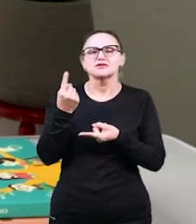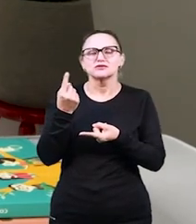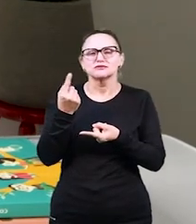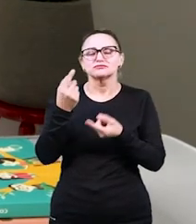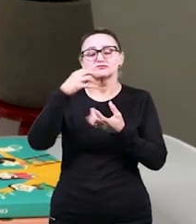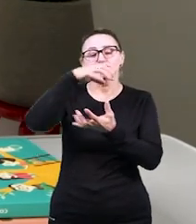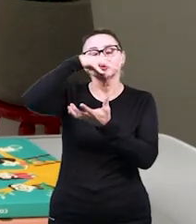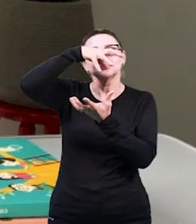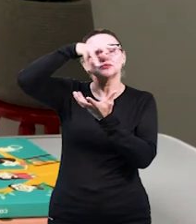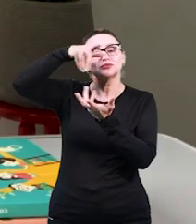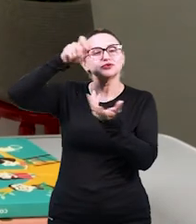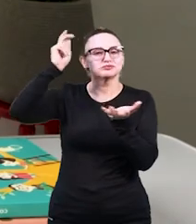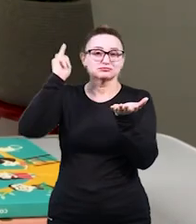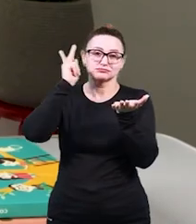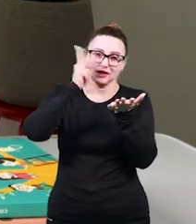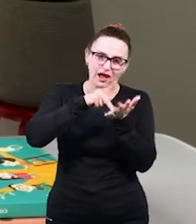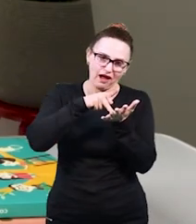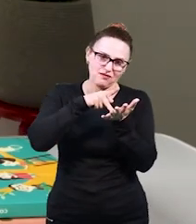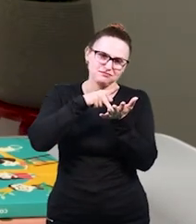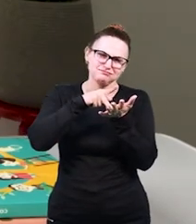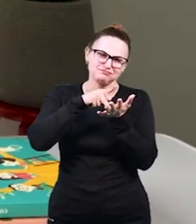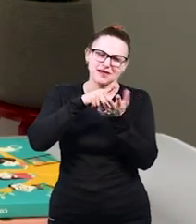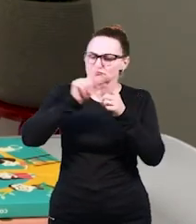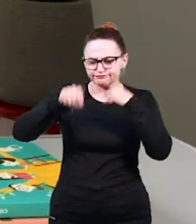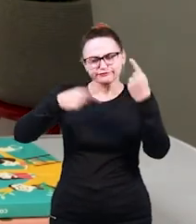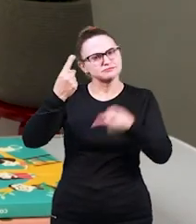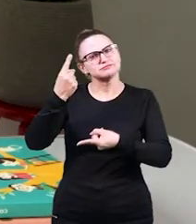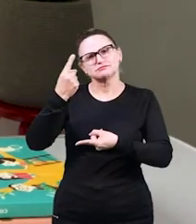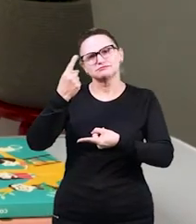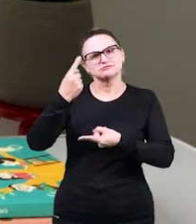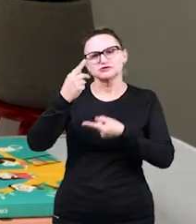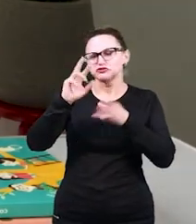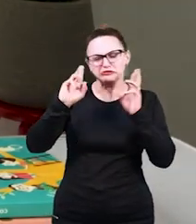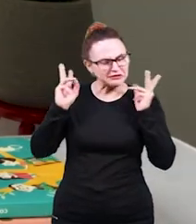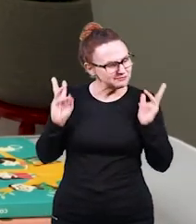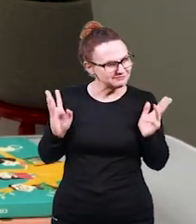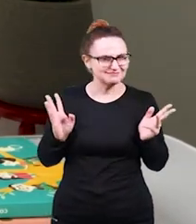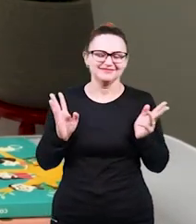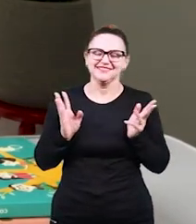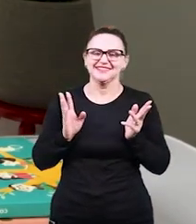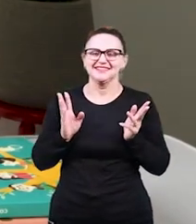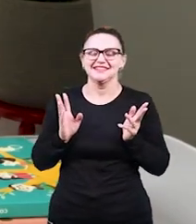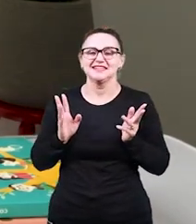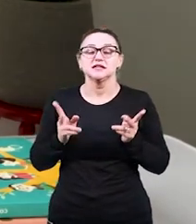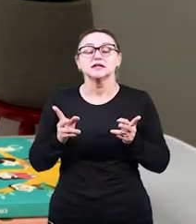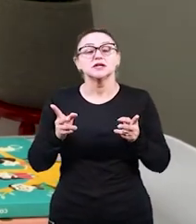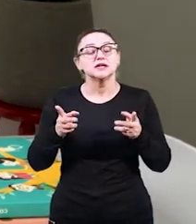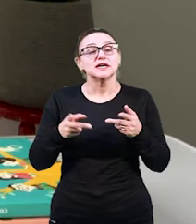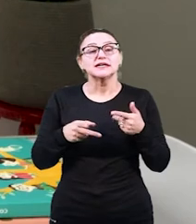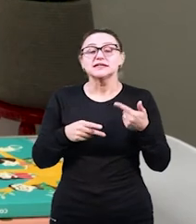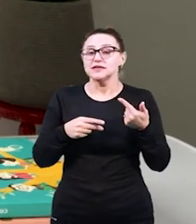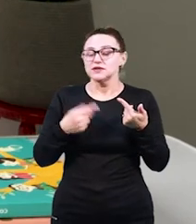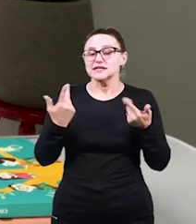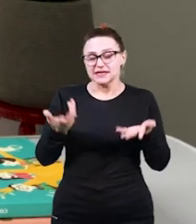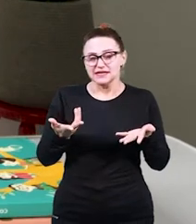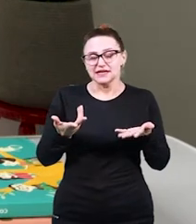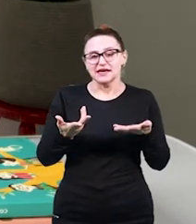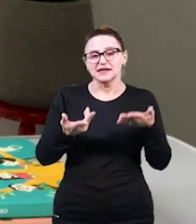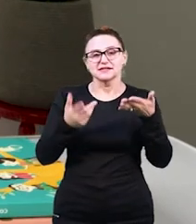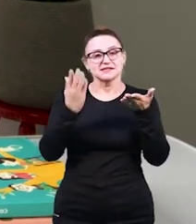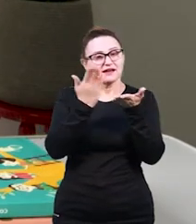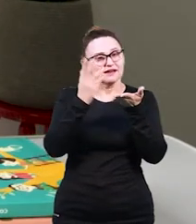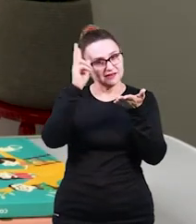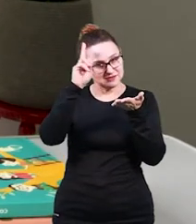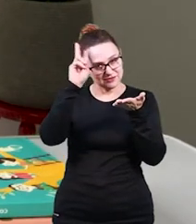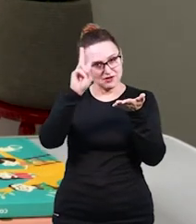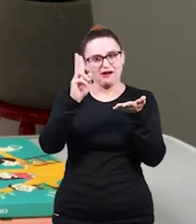já traz essa ideia total de ludicidade, né? Então, Alice, a história da Alice no País das Maravilhas,